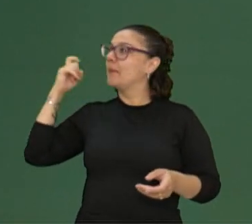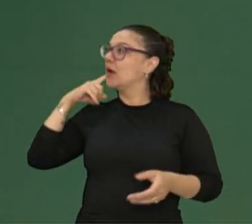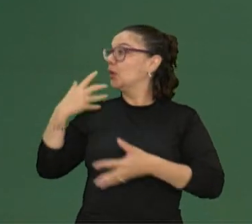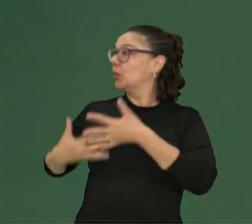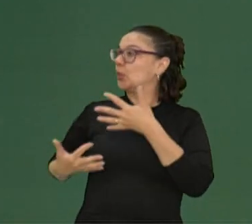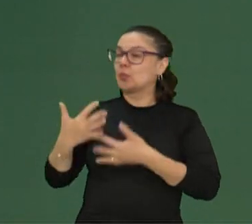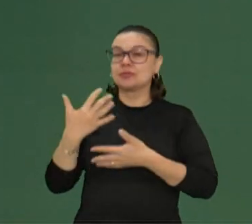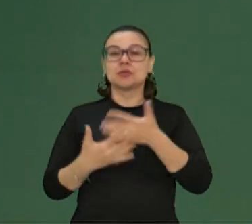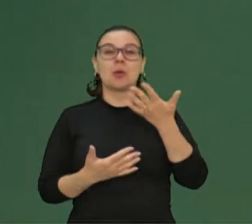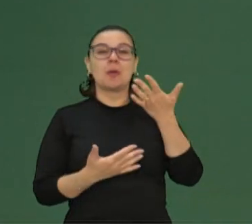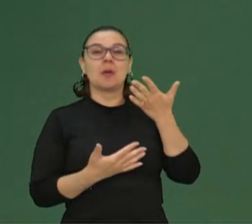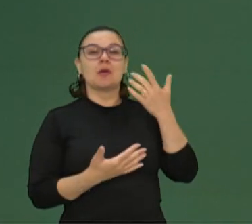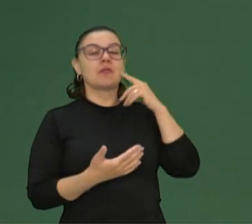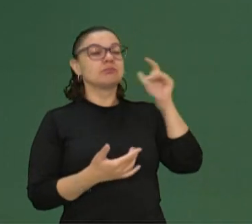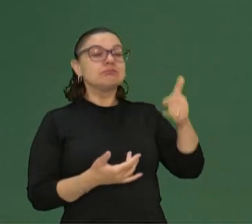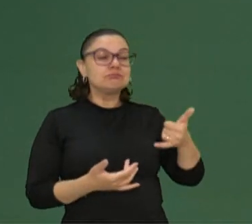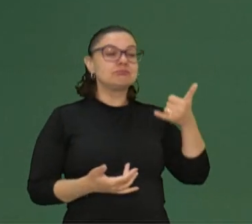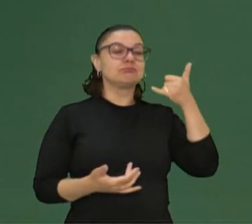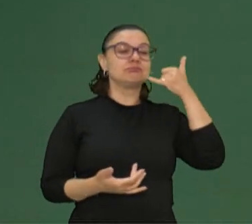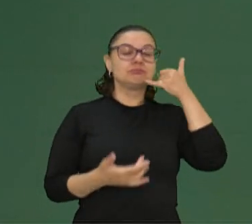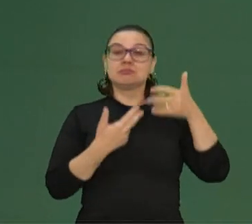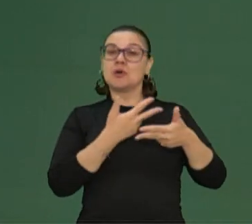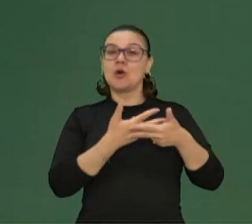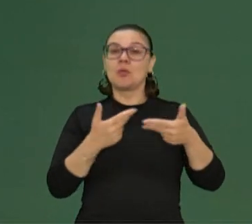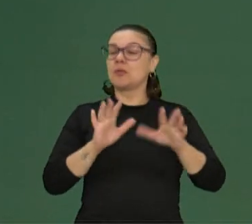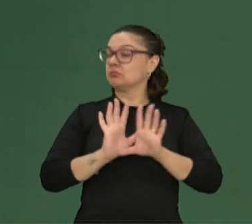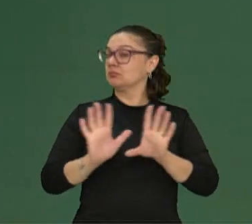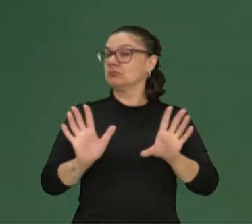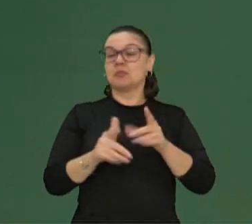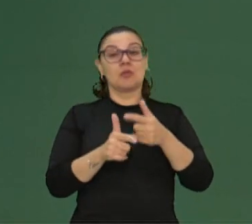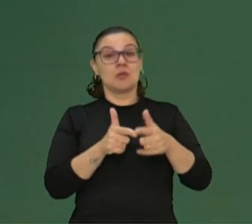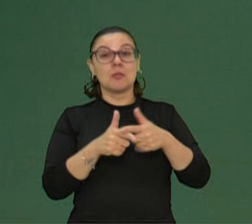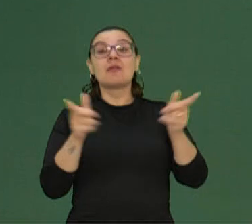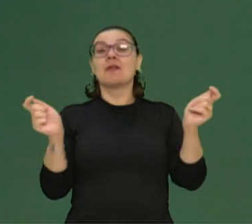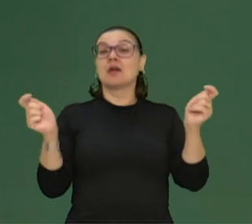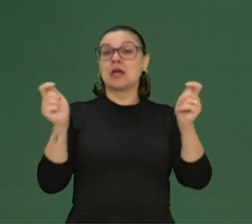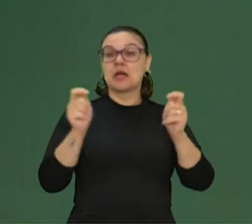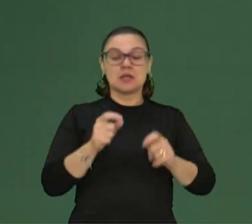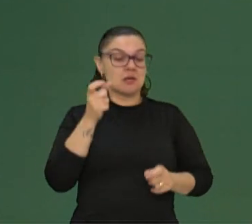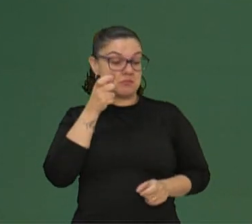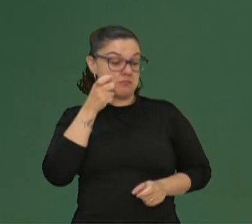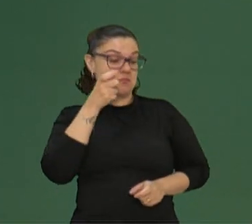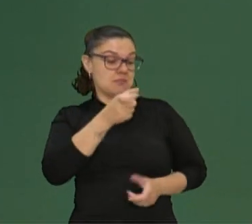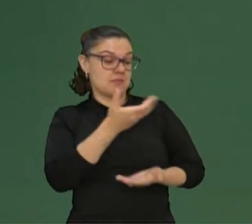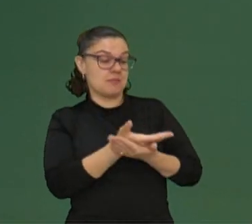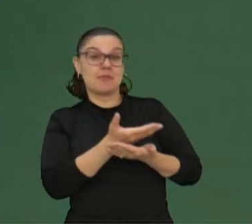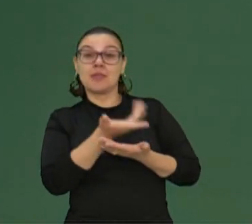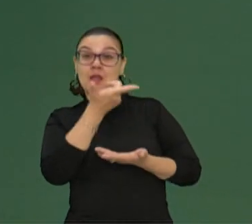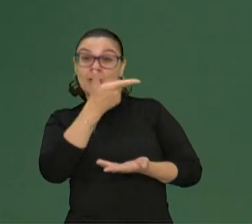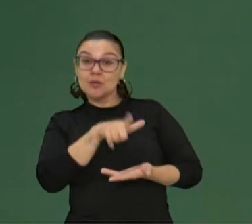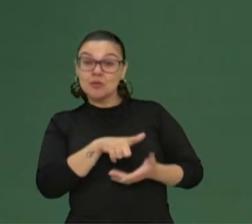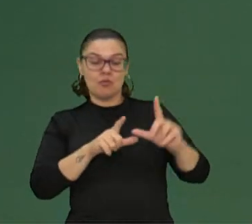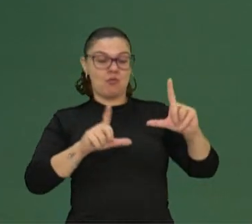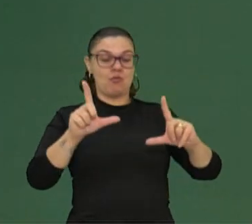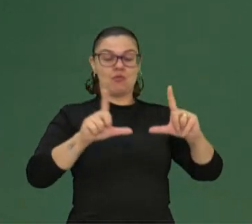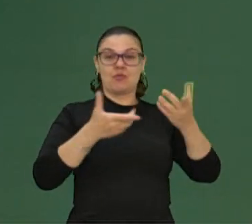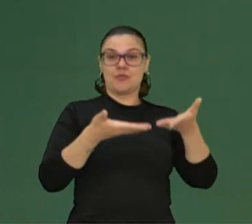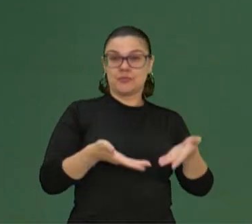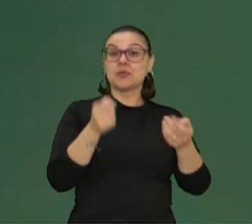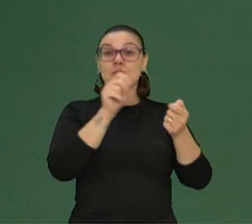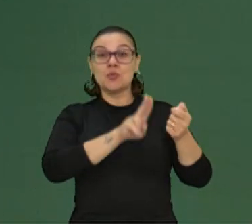sua casa, se você precisar atender uma ligação no seu telefone, você tem como assistir essa aula novamente. Use isso a seu